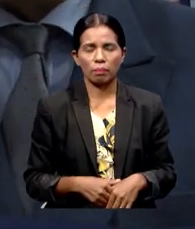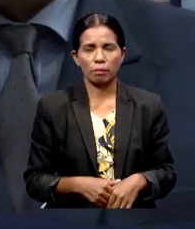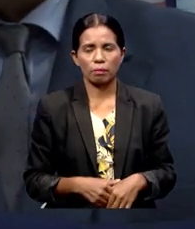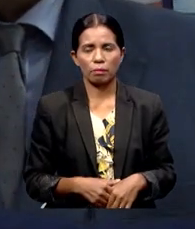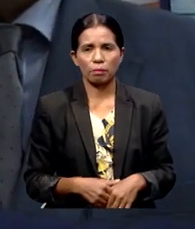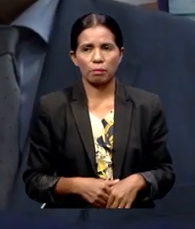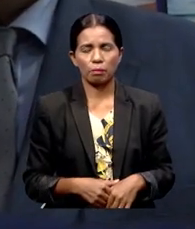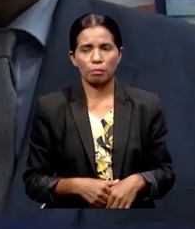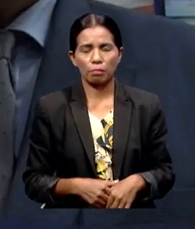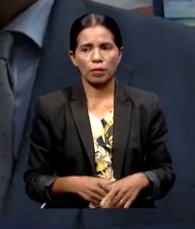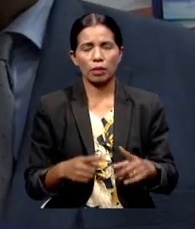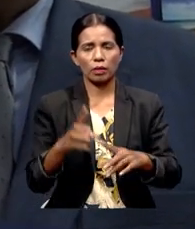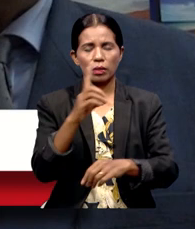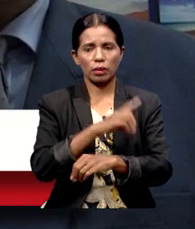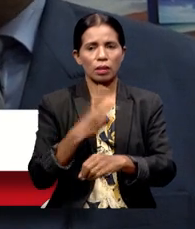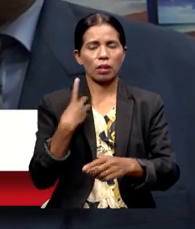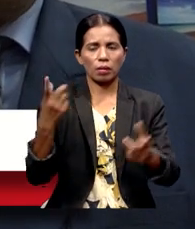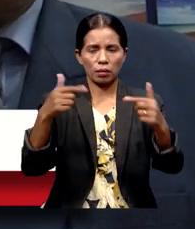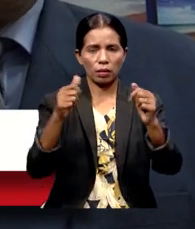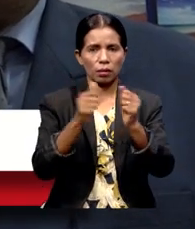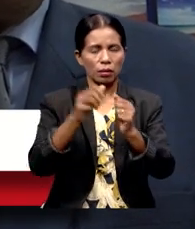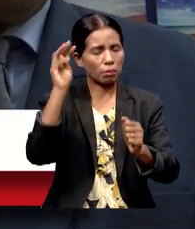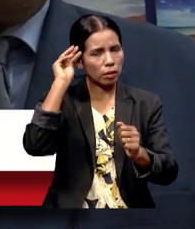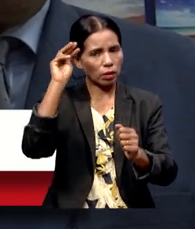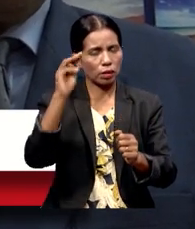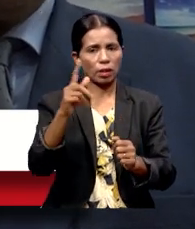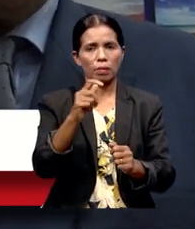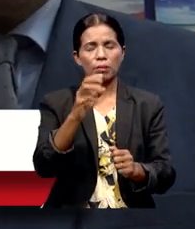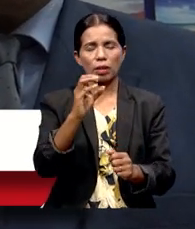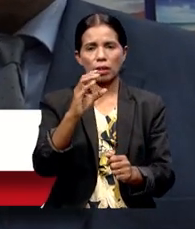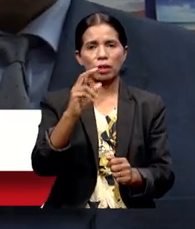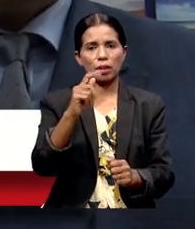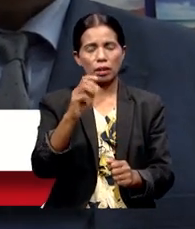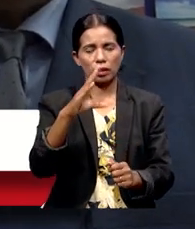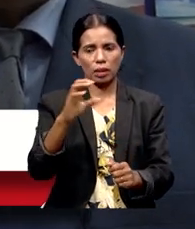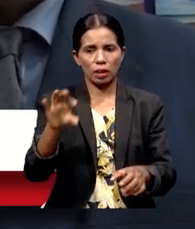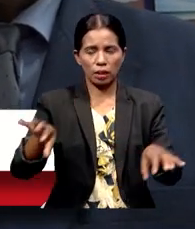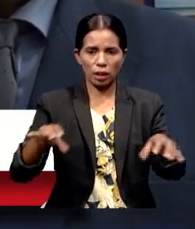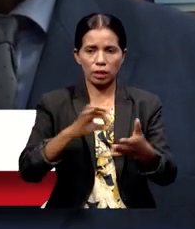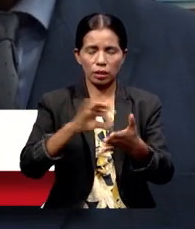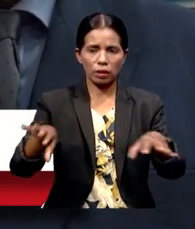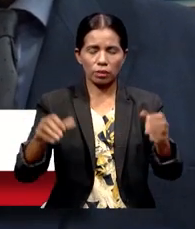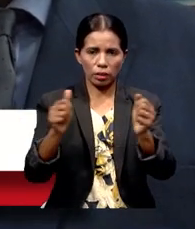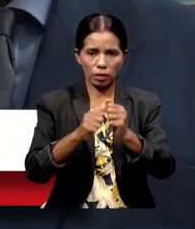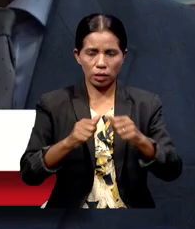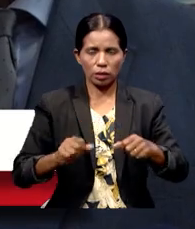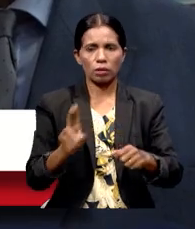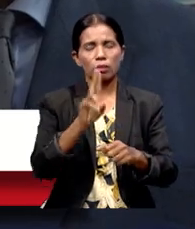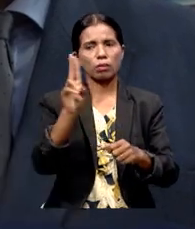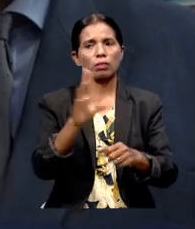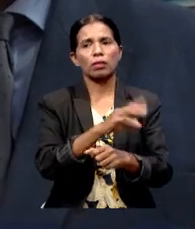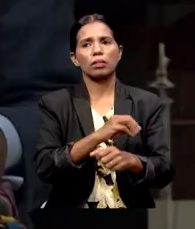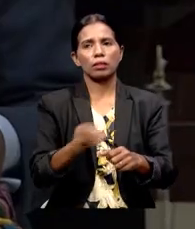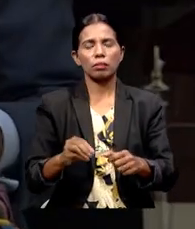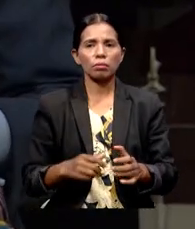the in Lawrence Mahene amuto co ministro turismo assina acordo ba continuação aluga posada Balibo ida